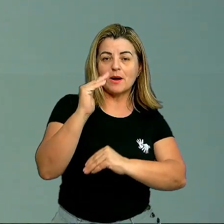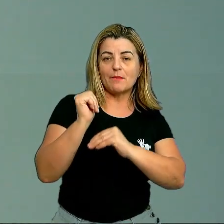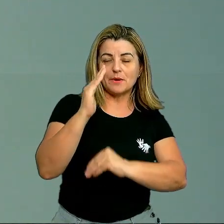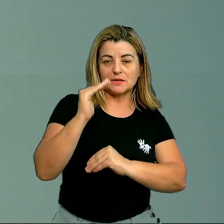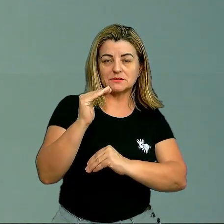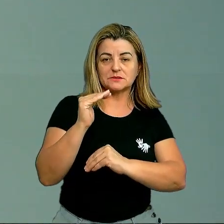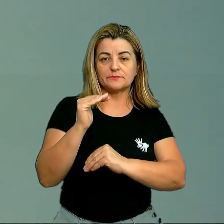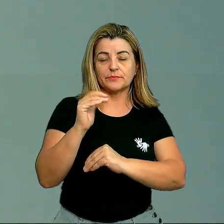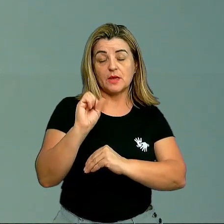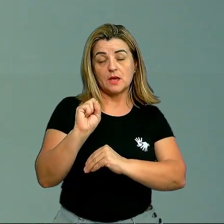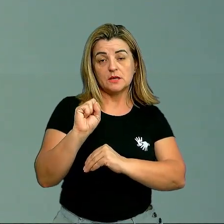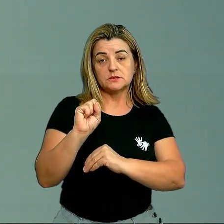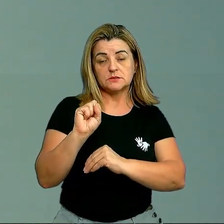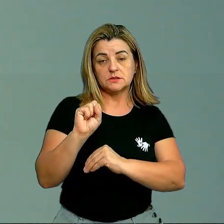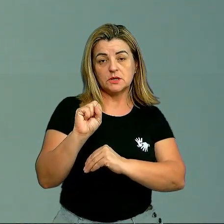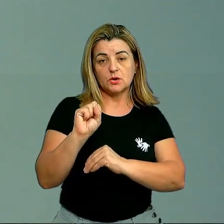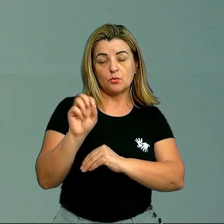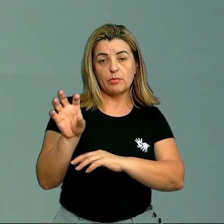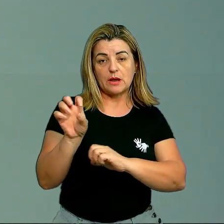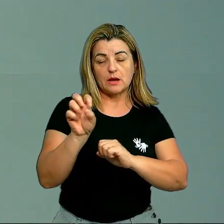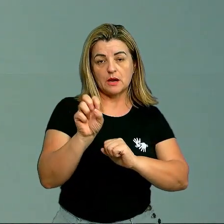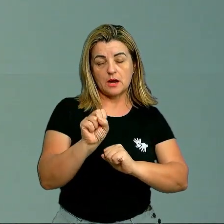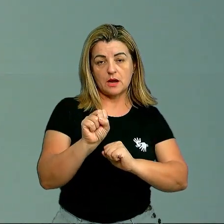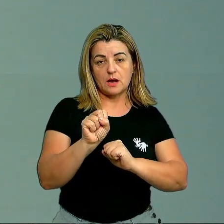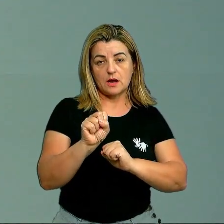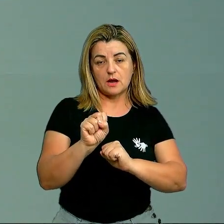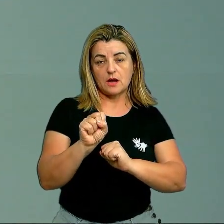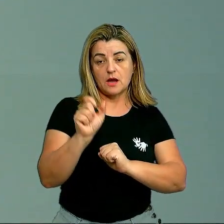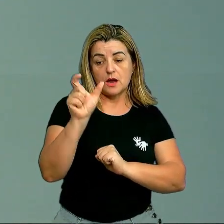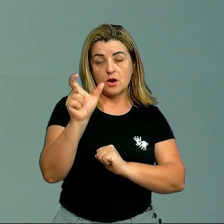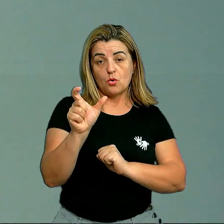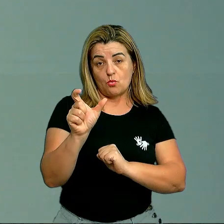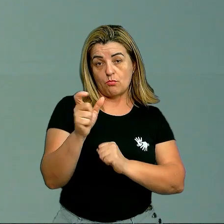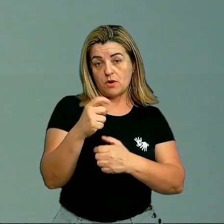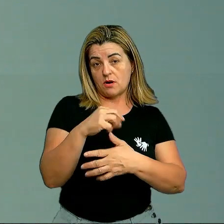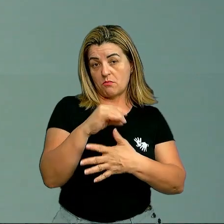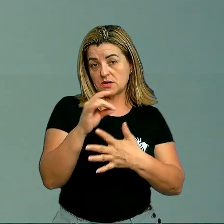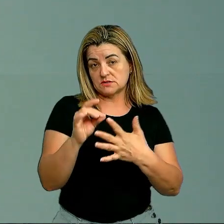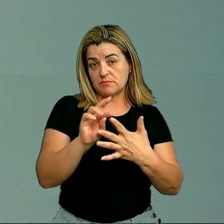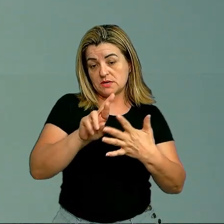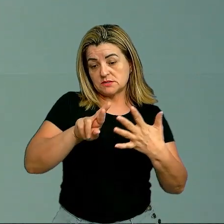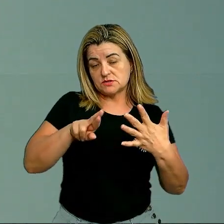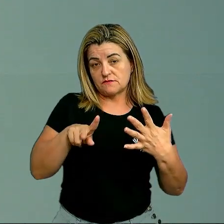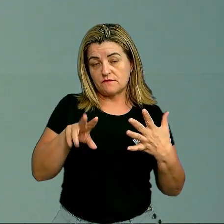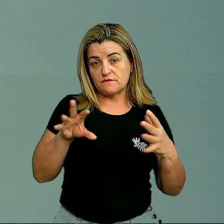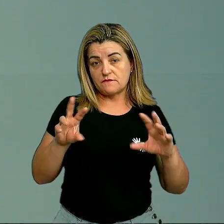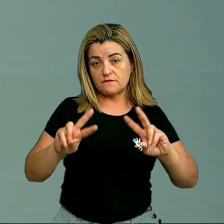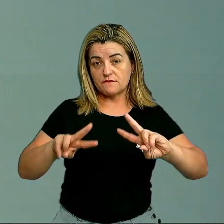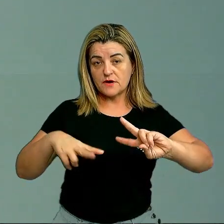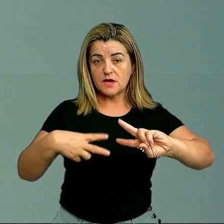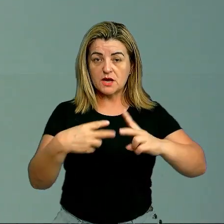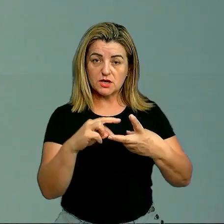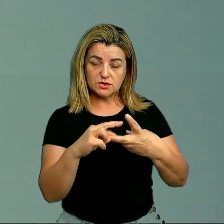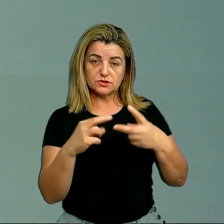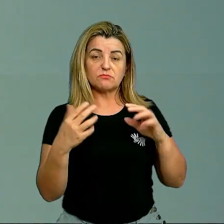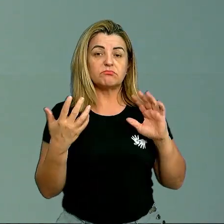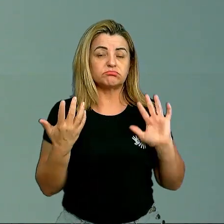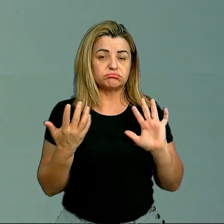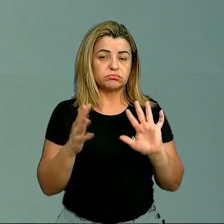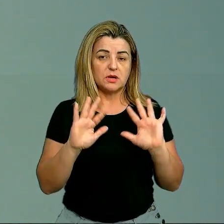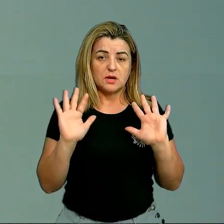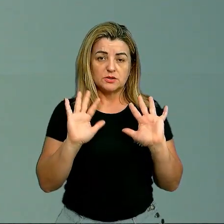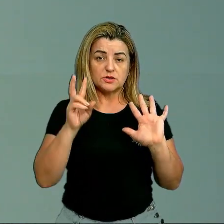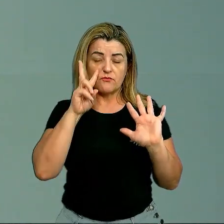Se eu pegar um descendente, uma espécie diferente com a outra, vai gerar algum descendentes férteis? Não vai. Então, aí